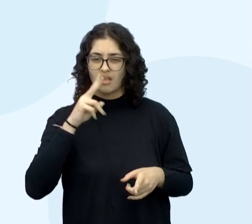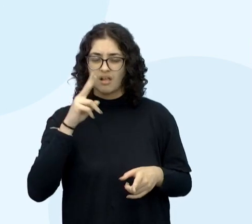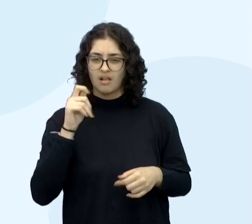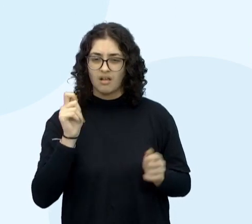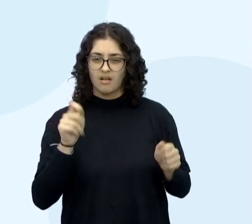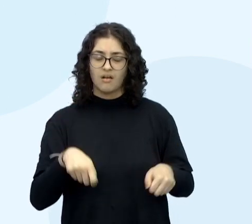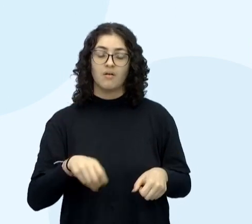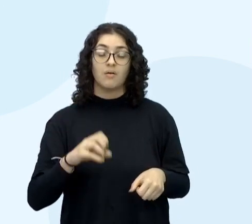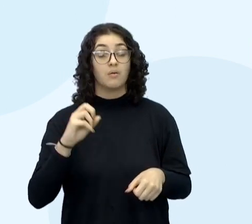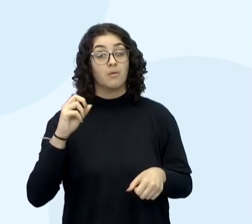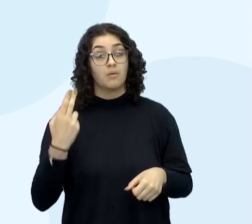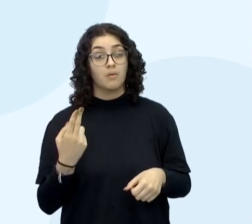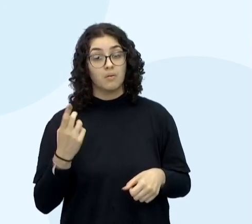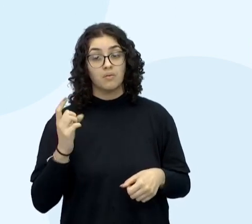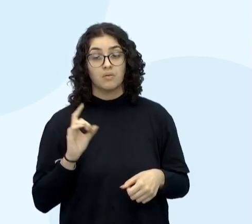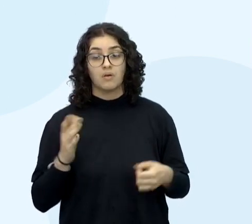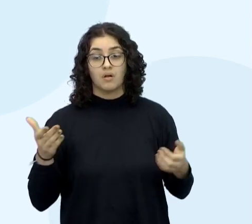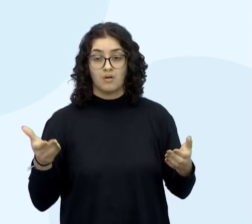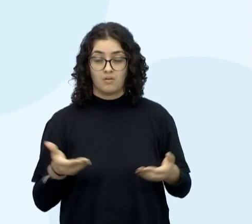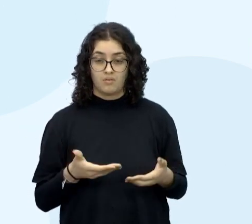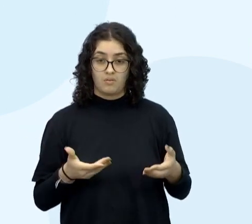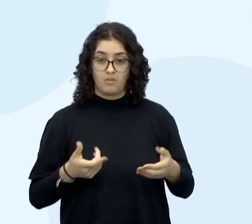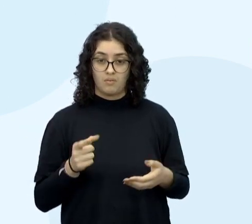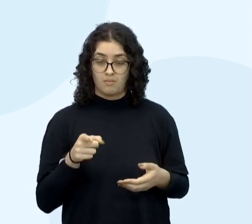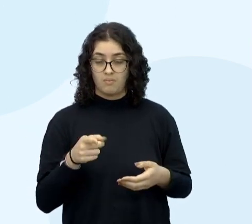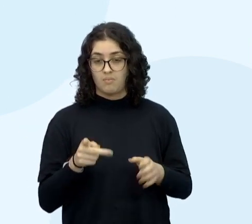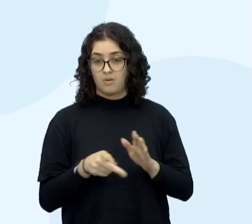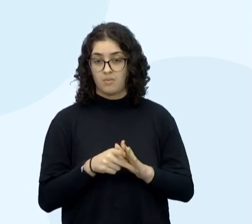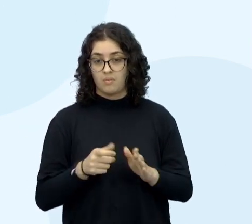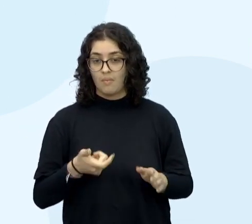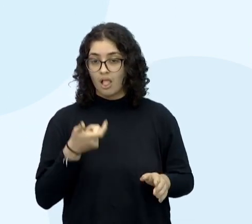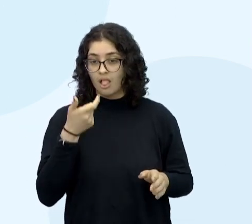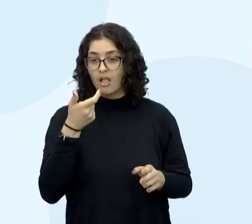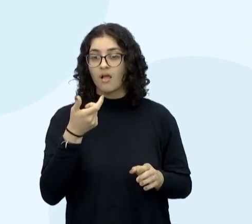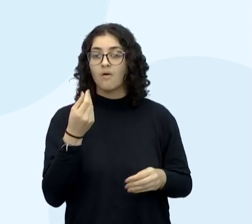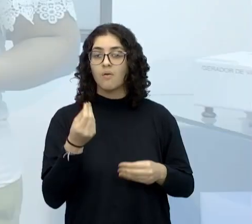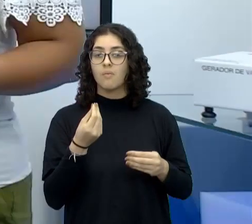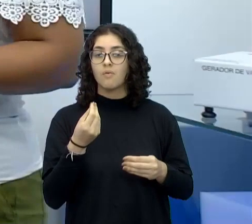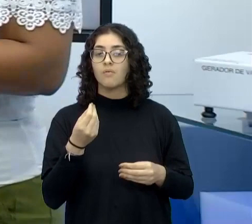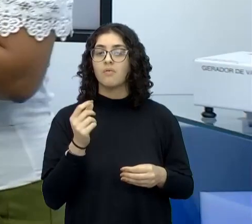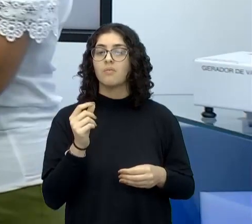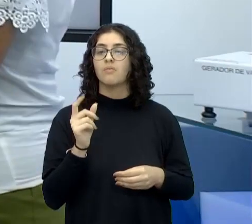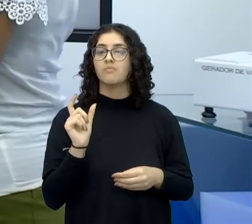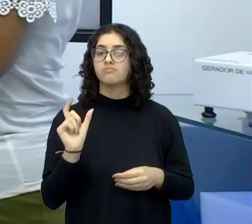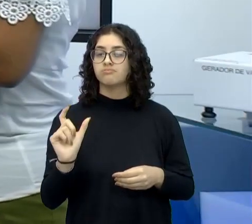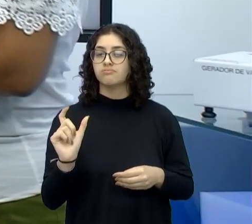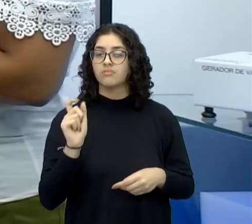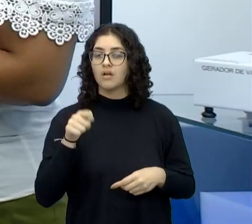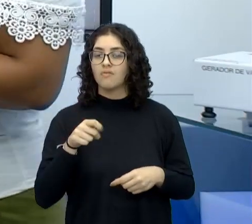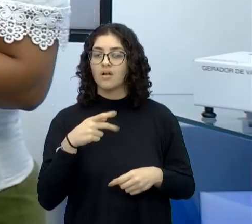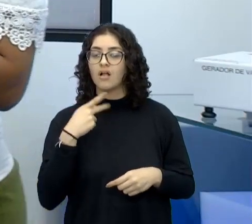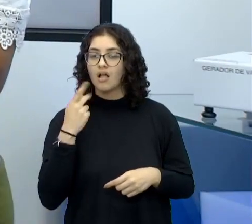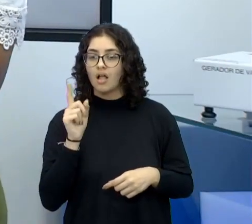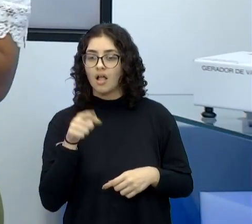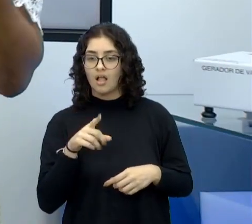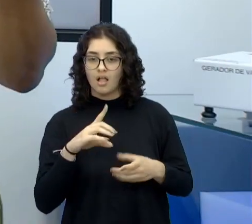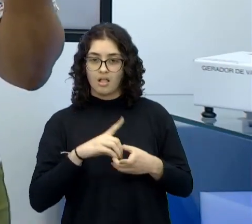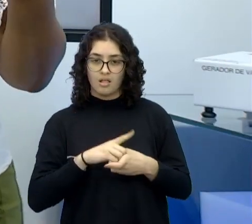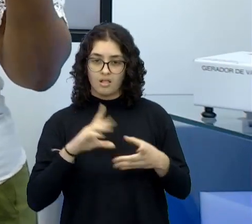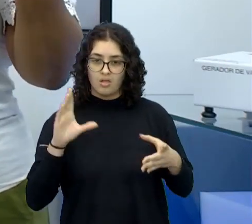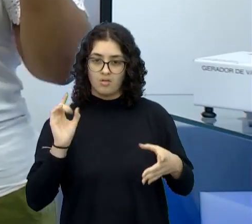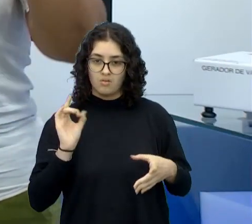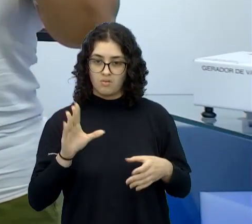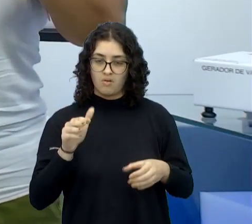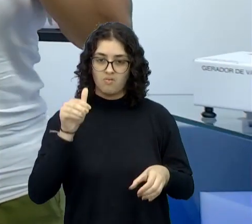relembrar ou somente agora com as suas palavras o que você consegue falar sobre se a democracia só se faz por